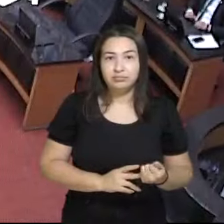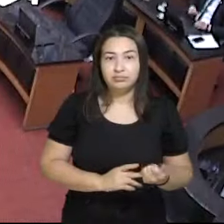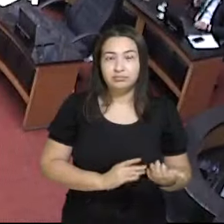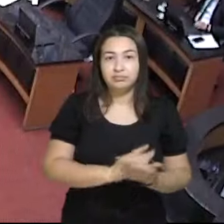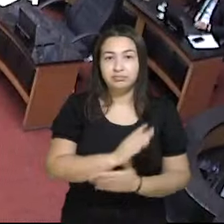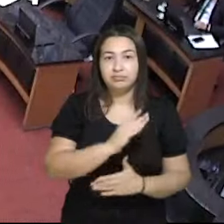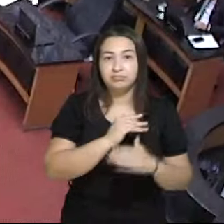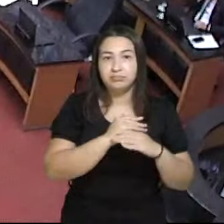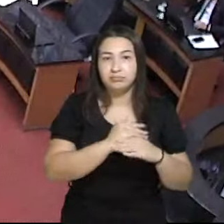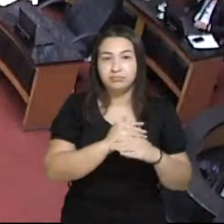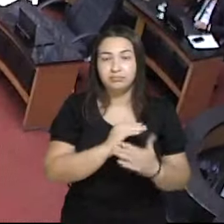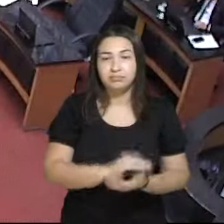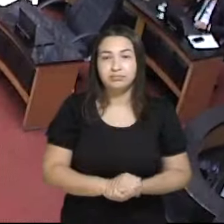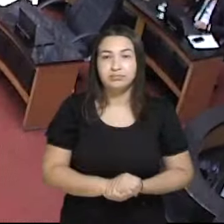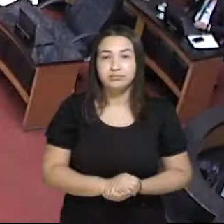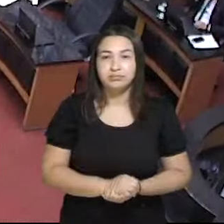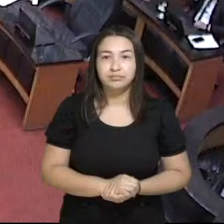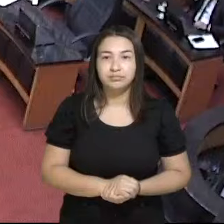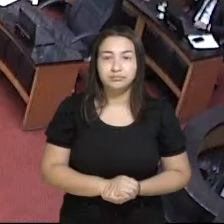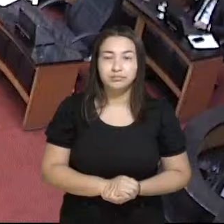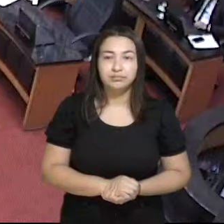Aprovado por unanimidade.